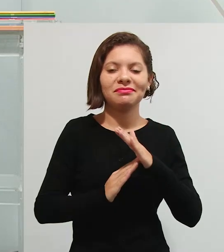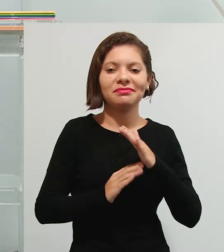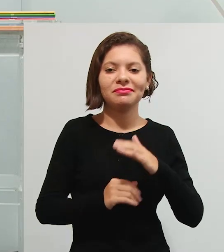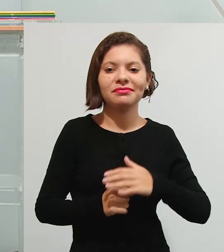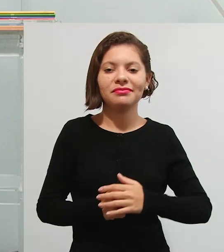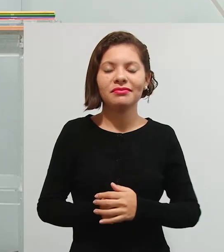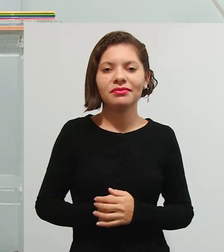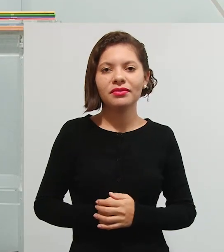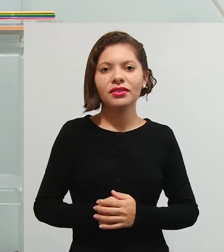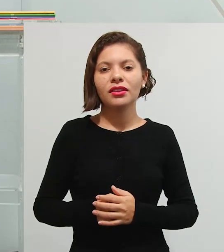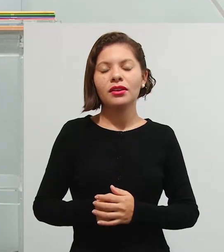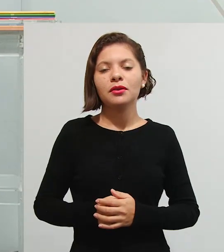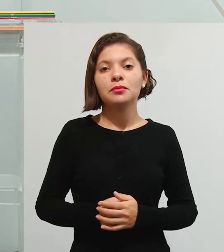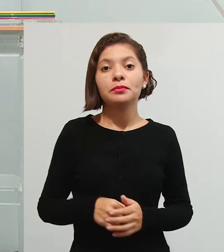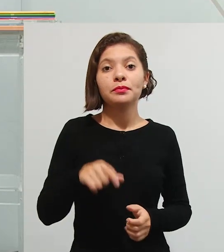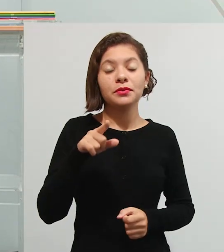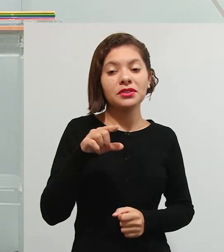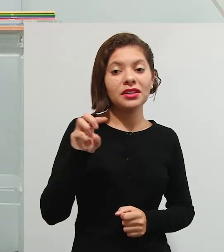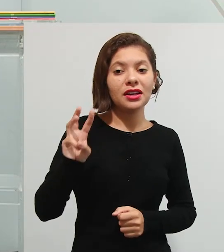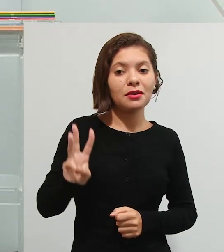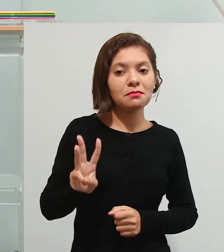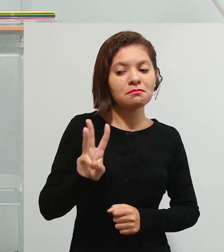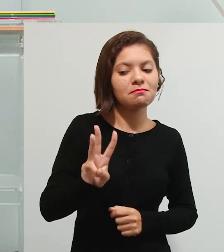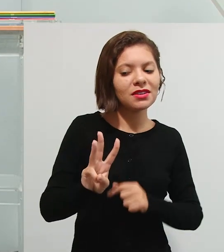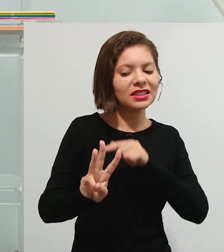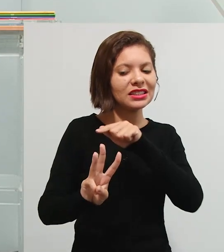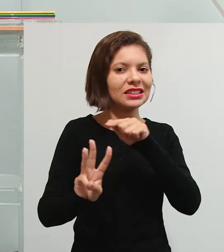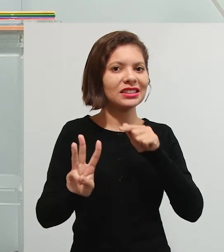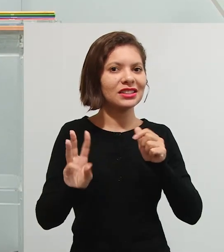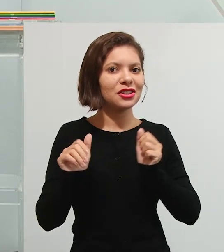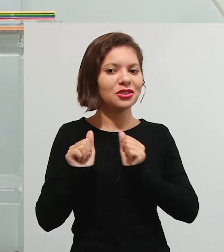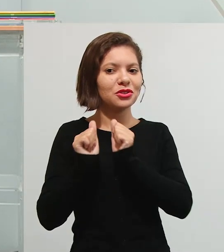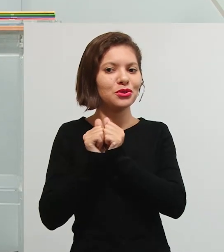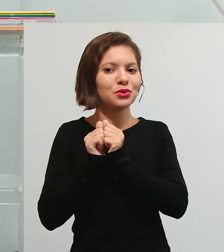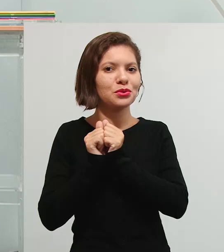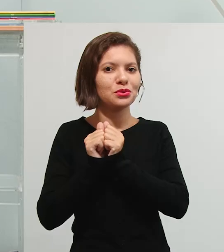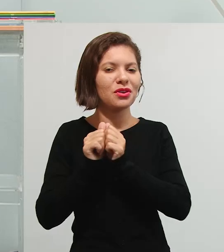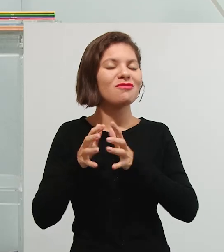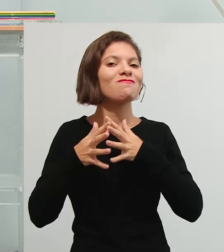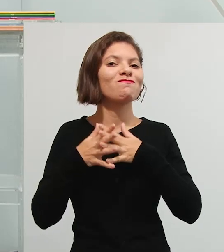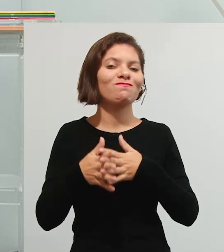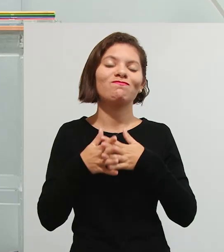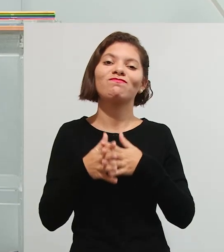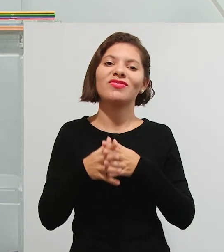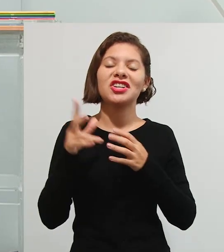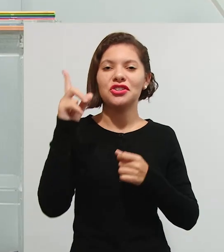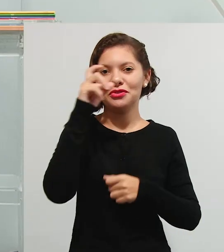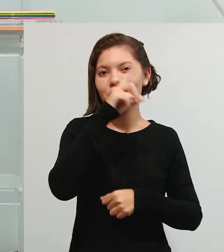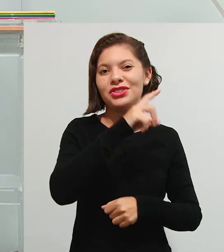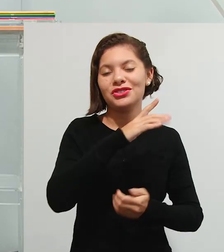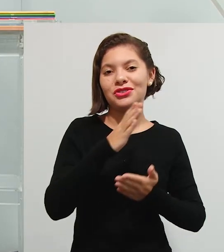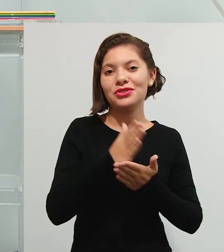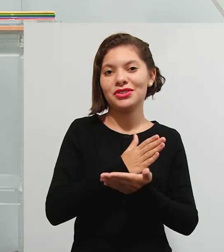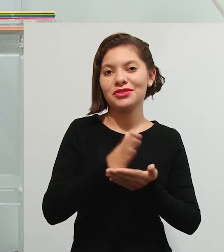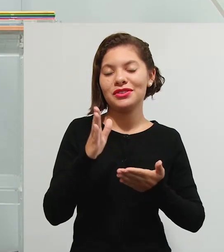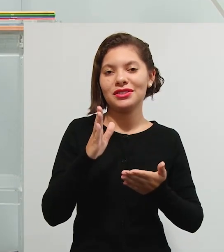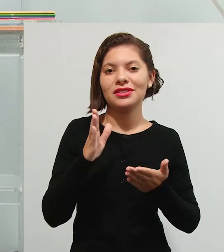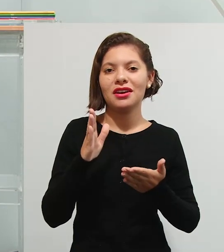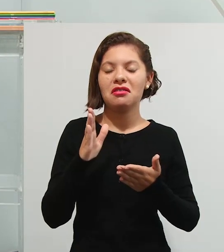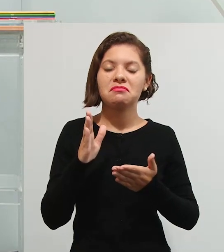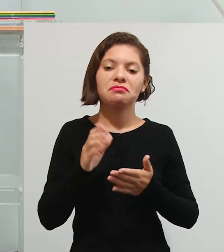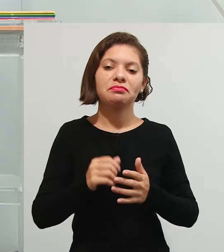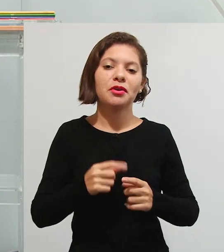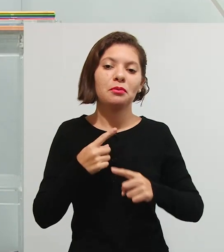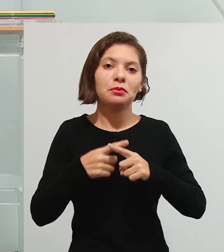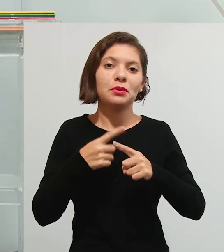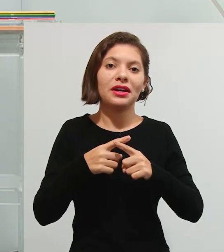são, geralmente, você lidar com o outro é um processo mais complicado, justamente pelas